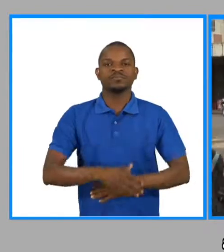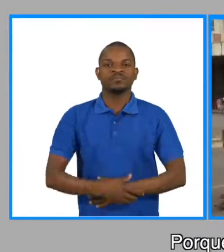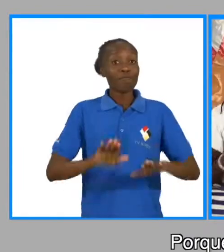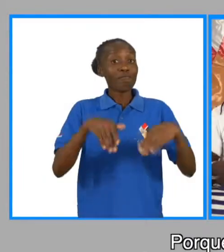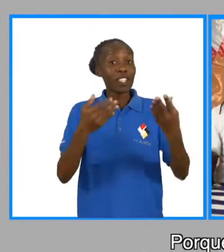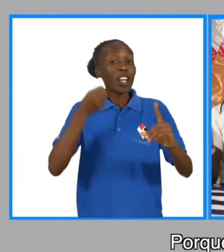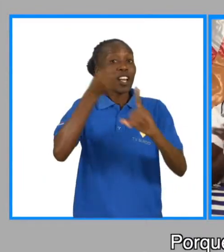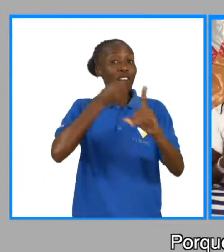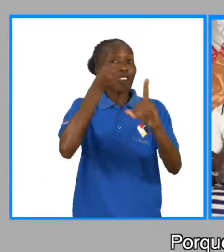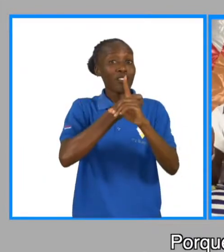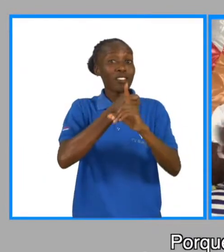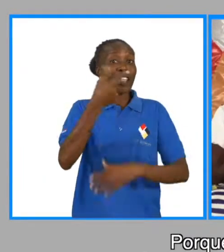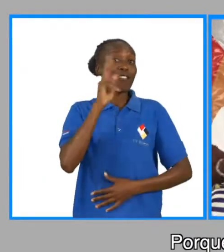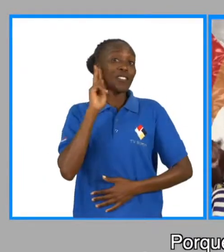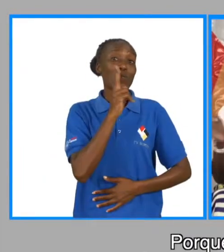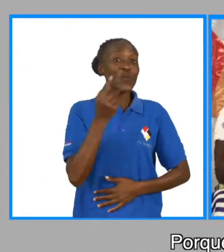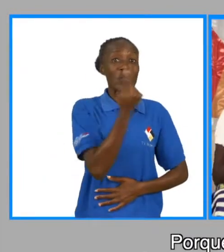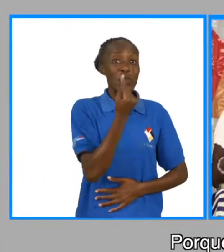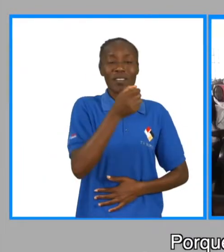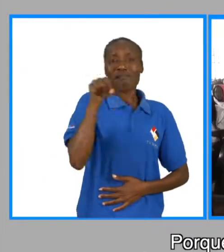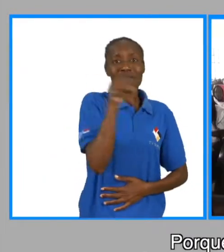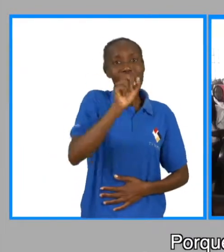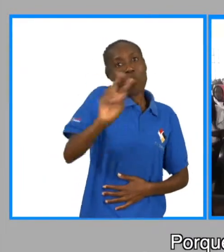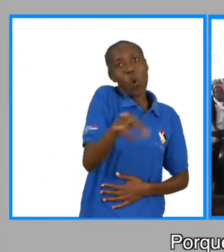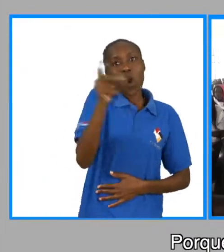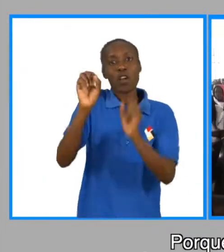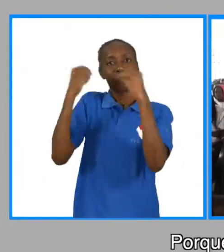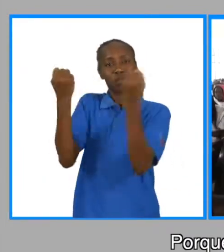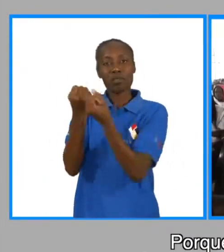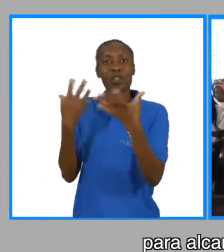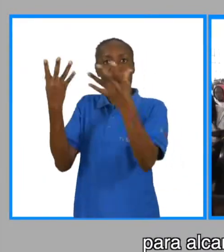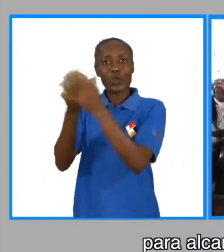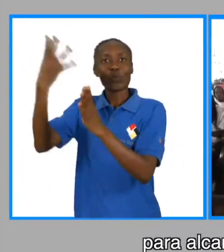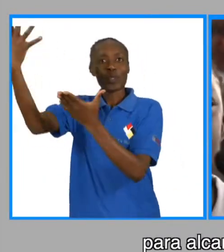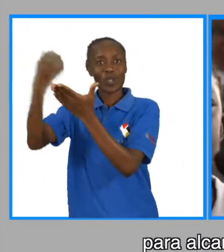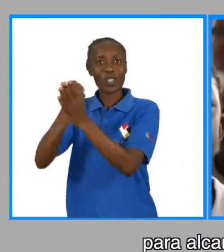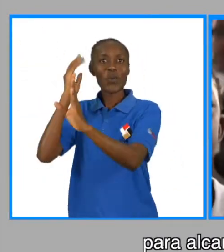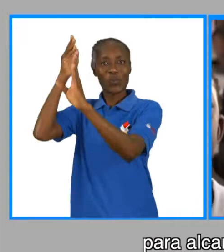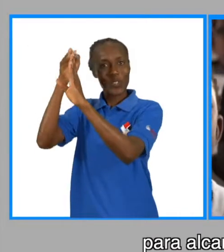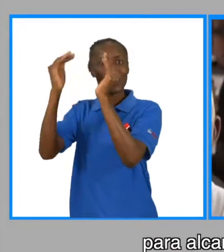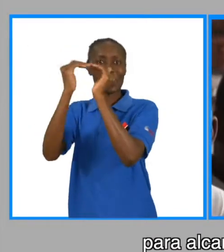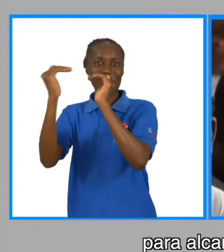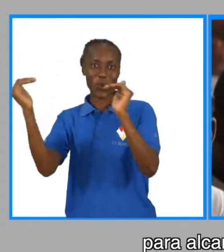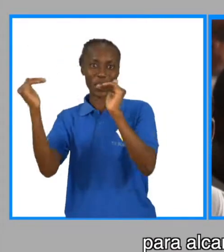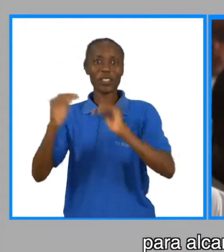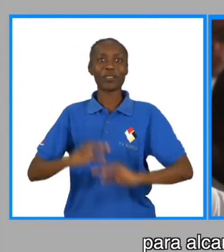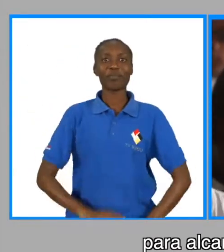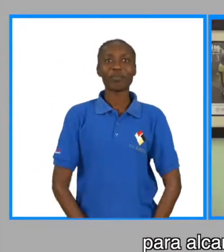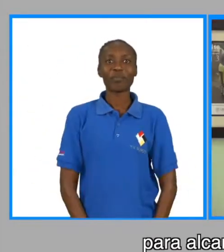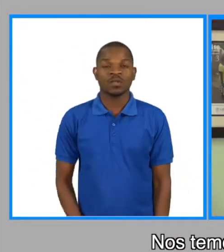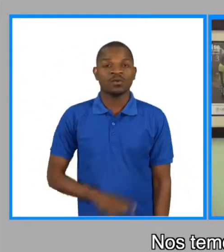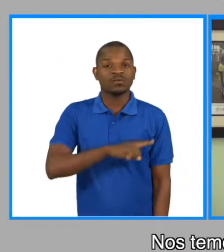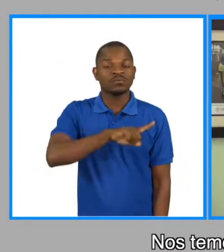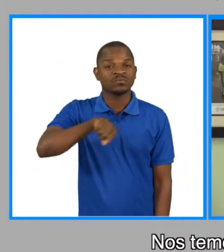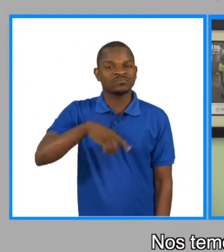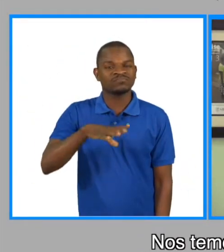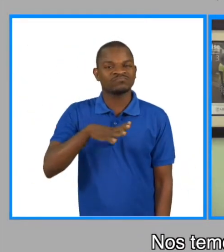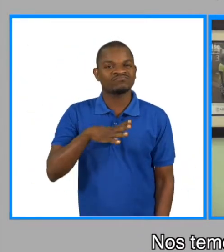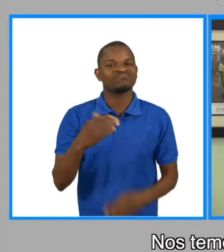especiais. Porque a luta não é só nossa, juntamos-nos às outras organizações para alcançar os mesmos objetivos.